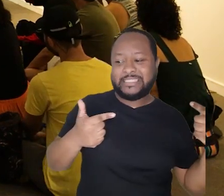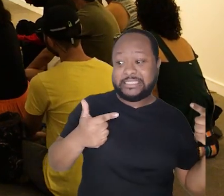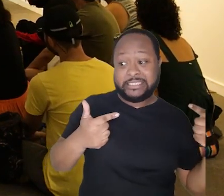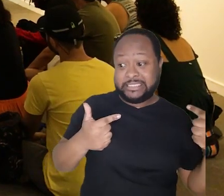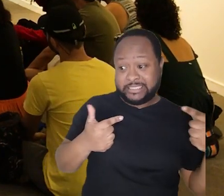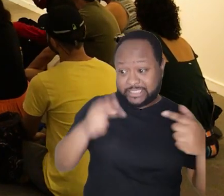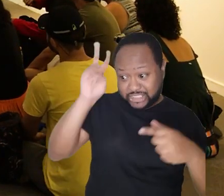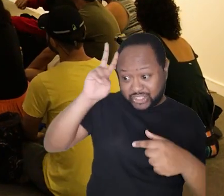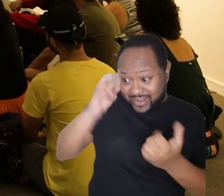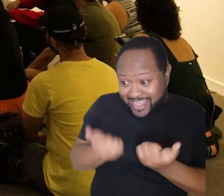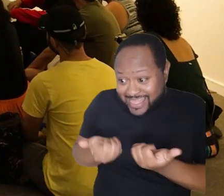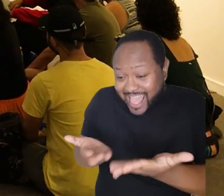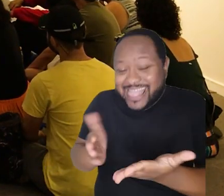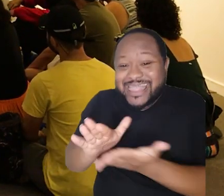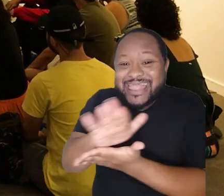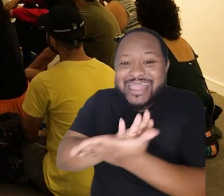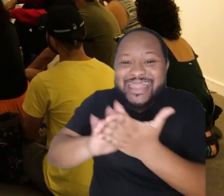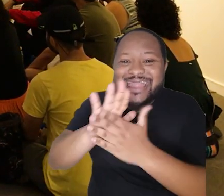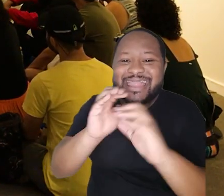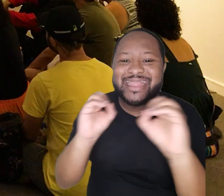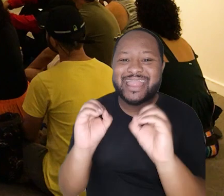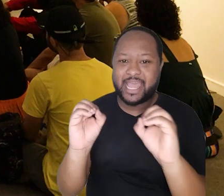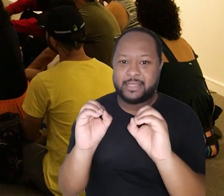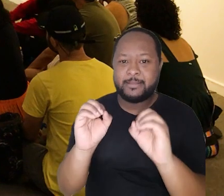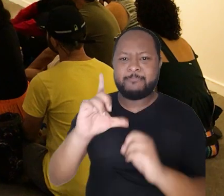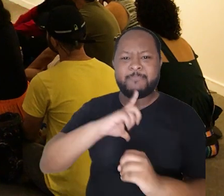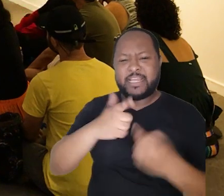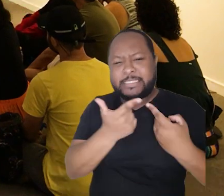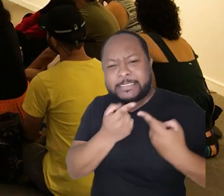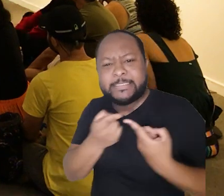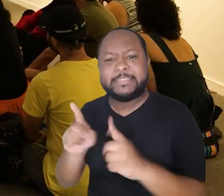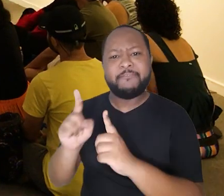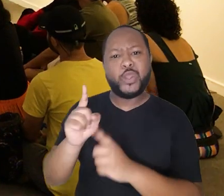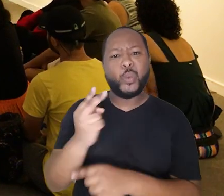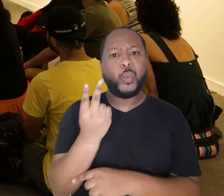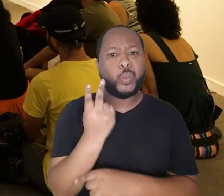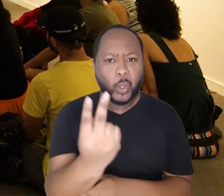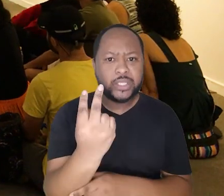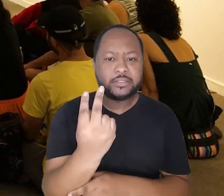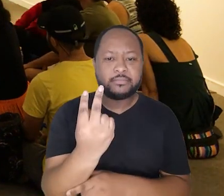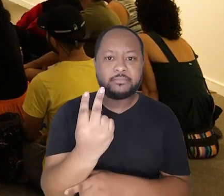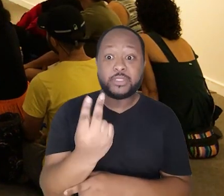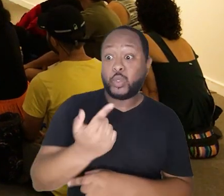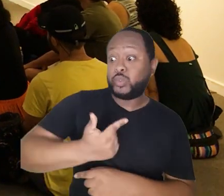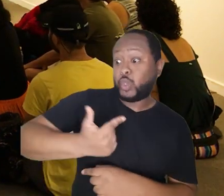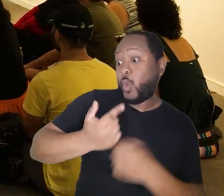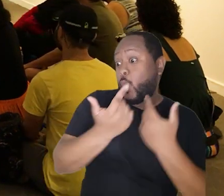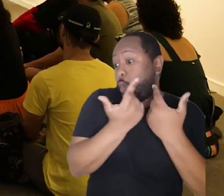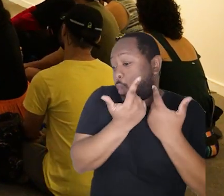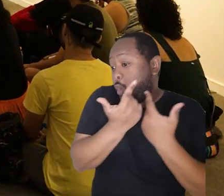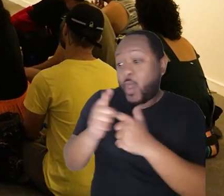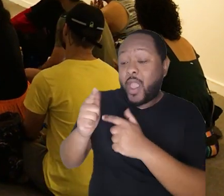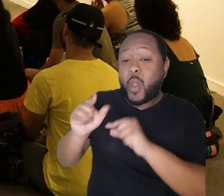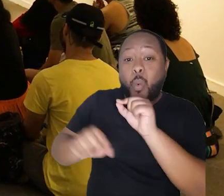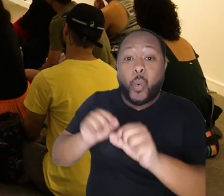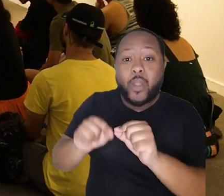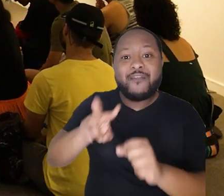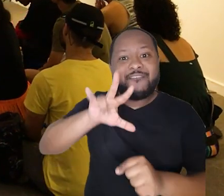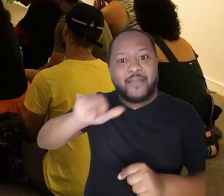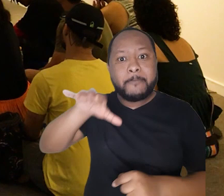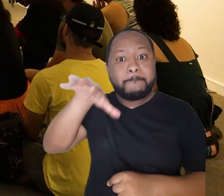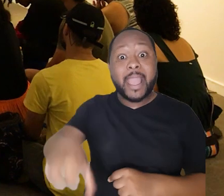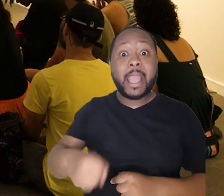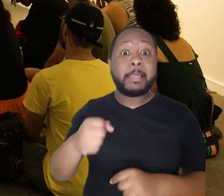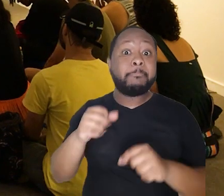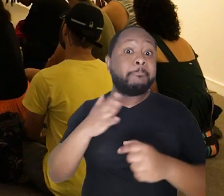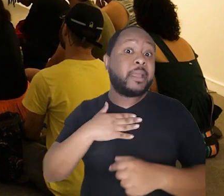Não vou te dar nada. Você vai ter que cumprir um segundo desafio. Esse segundo desafio vai ser o seguinte. Você vai ter que capturar para